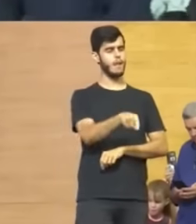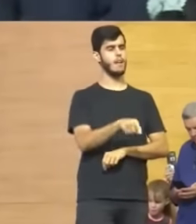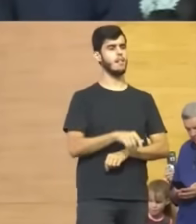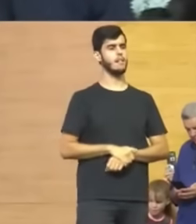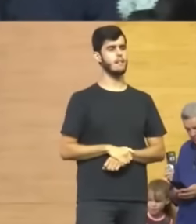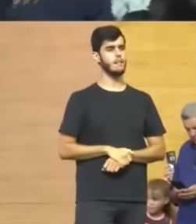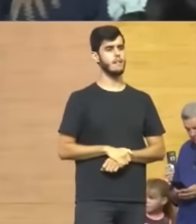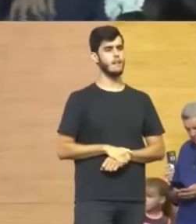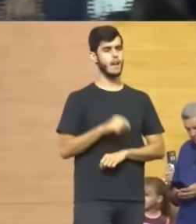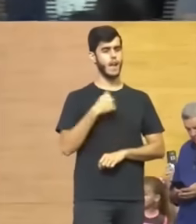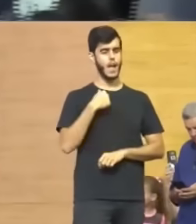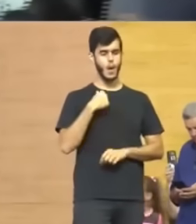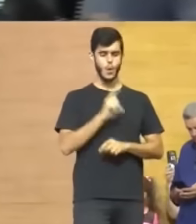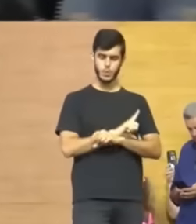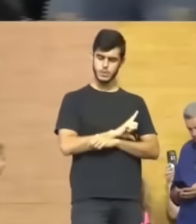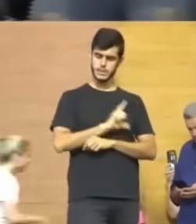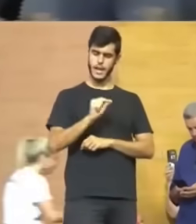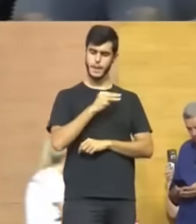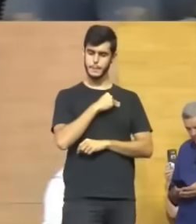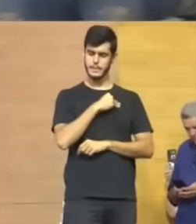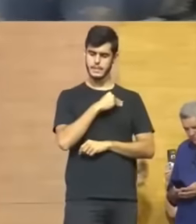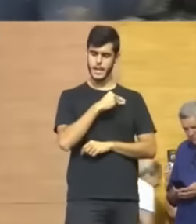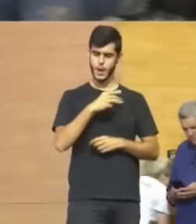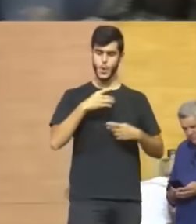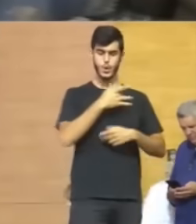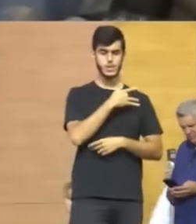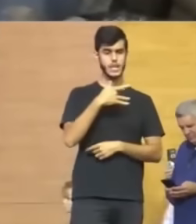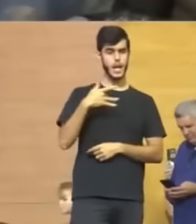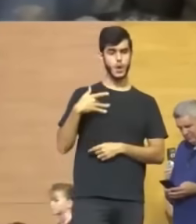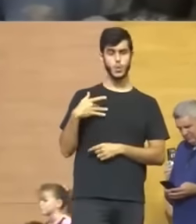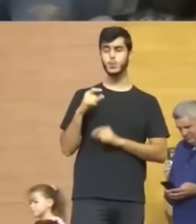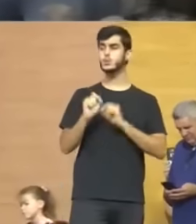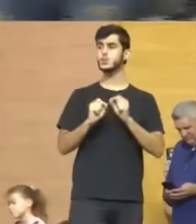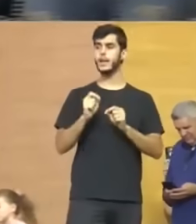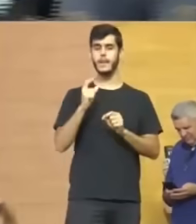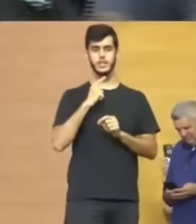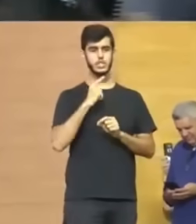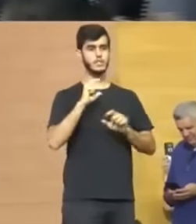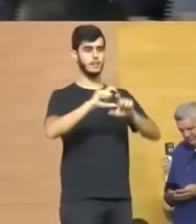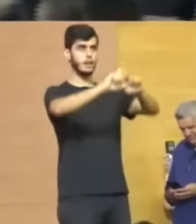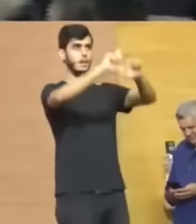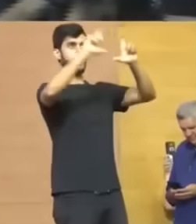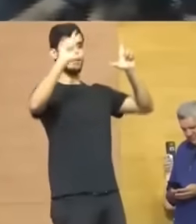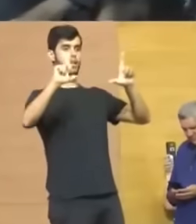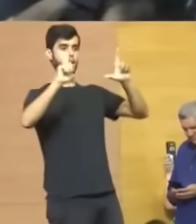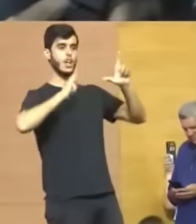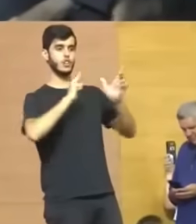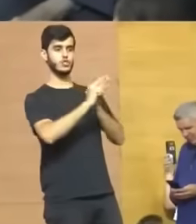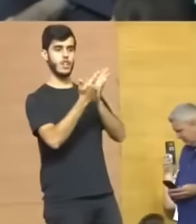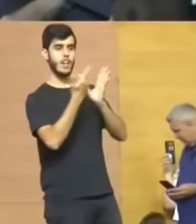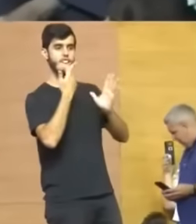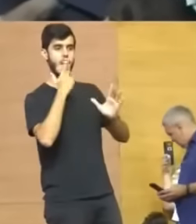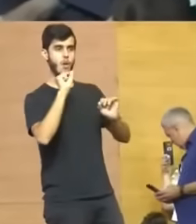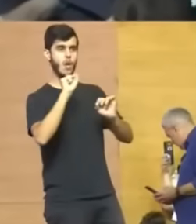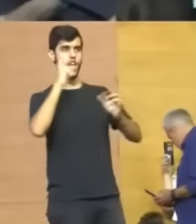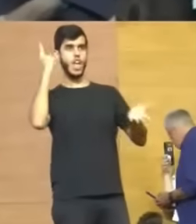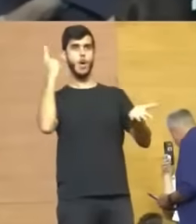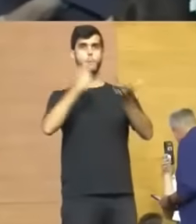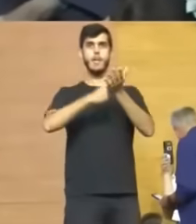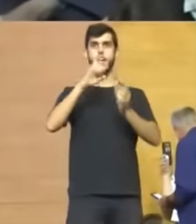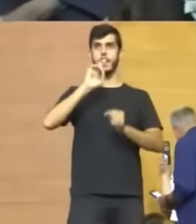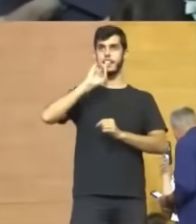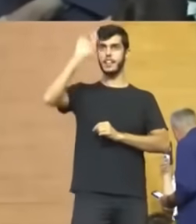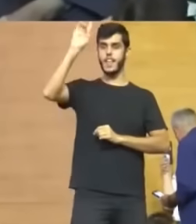E rapidamente, quando eu saio do Ministério da Saúde, tinha uma matéria: Michele Bolsonaro faz pacto com Deus para estar